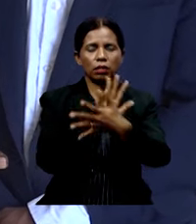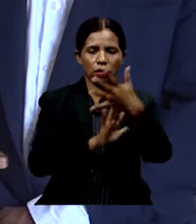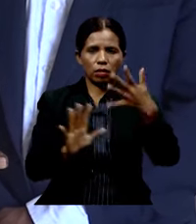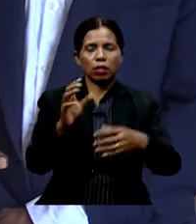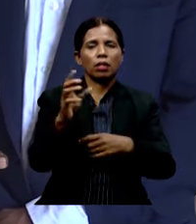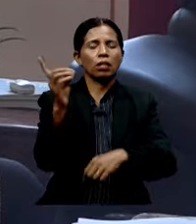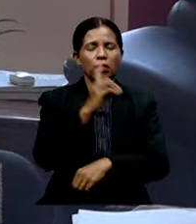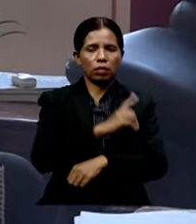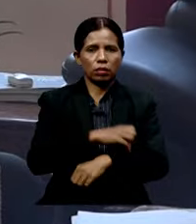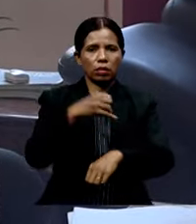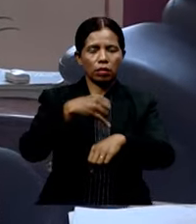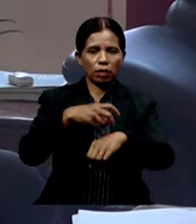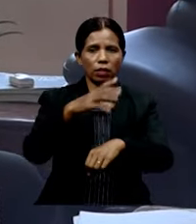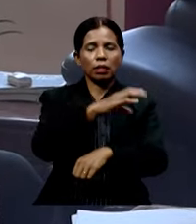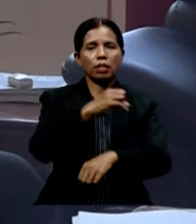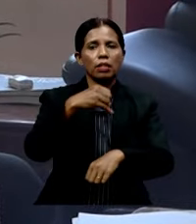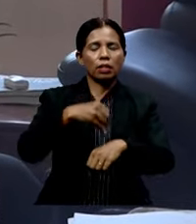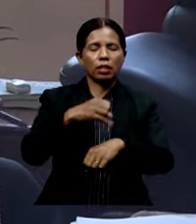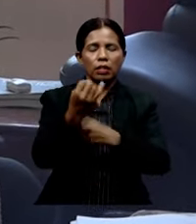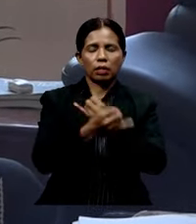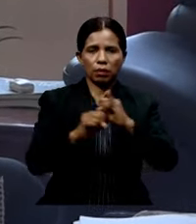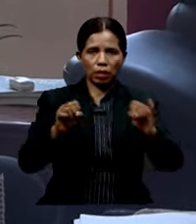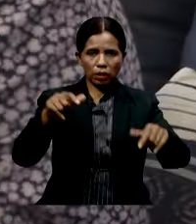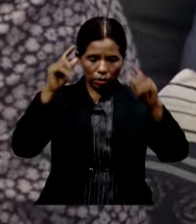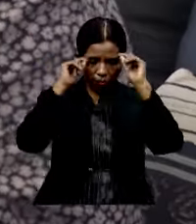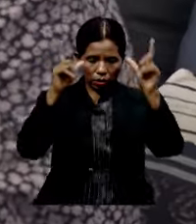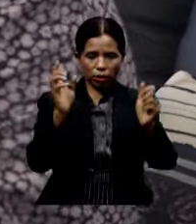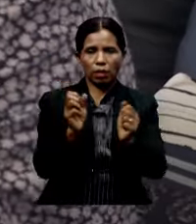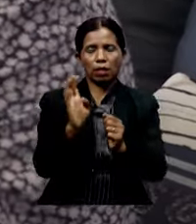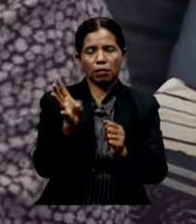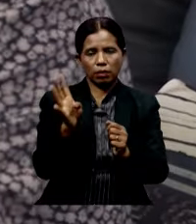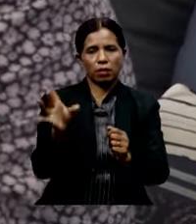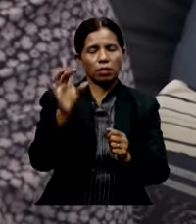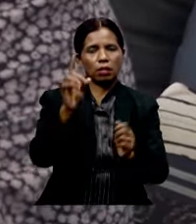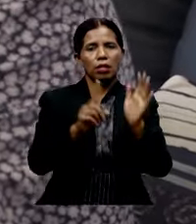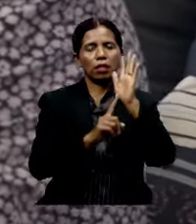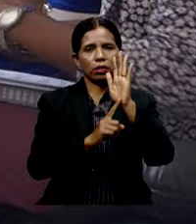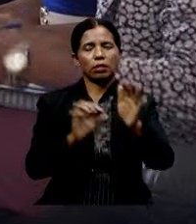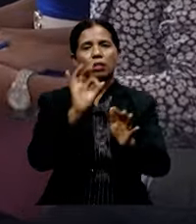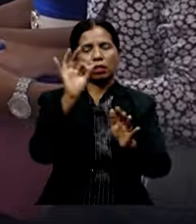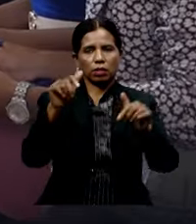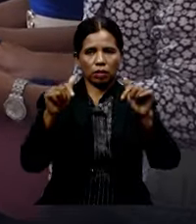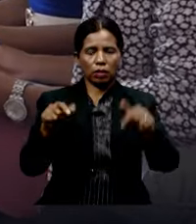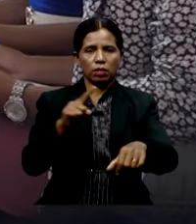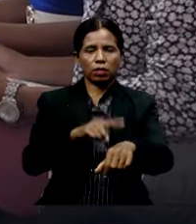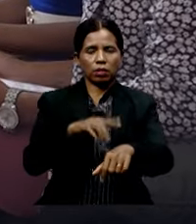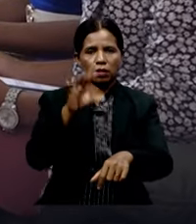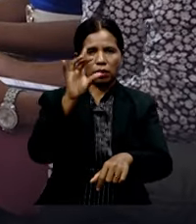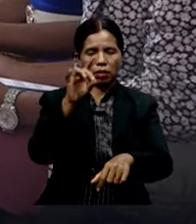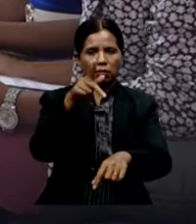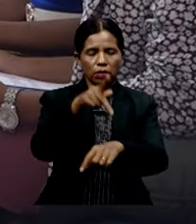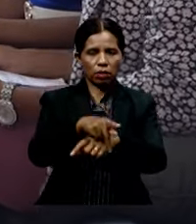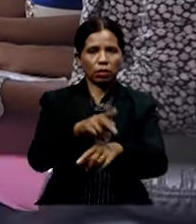loron proclamação independência de Timor-Leste nian badala hatnu loresin walo nebe se fosai e sexta né, tukualo kalan